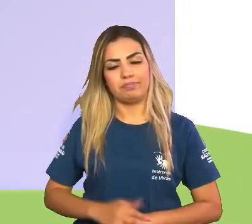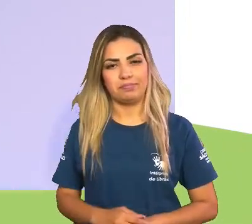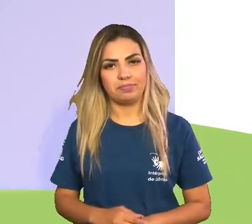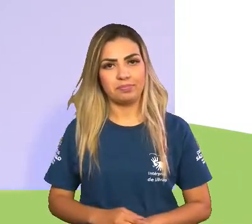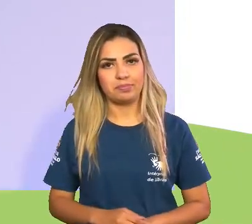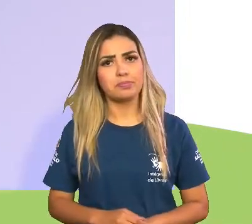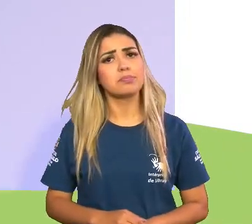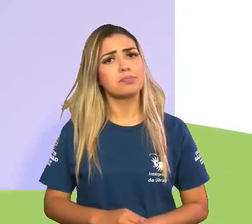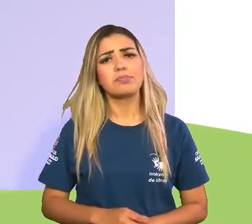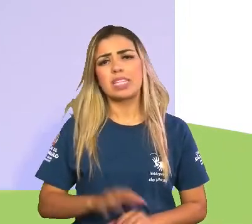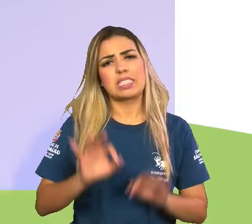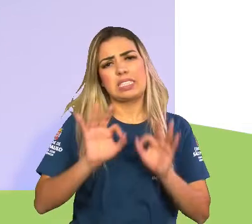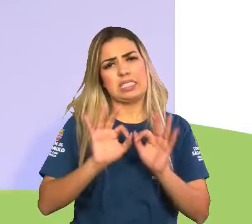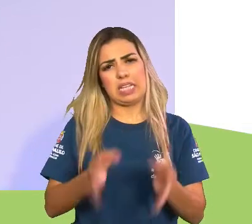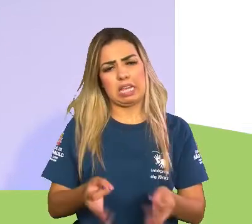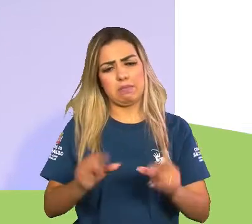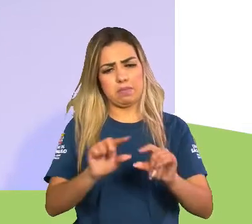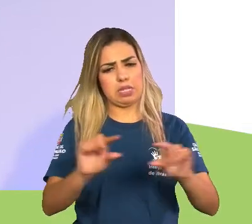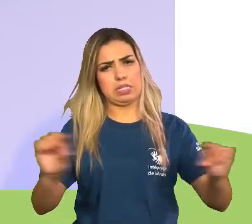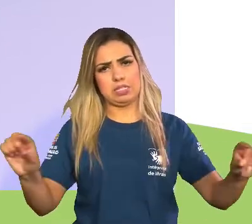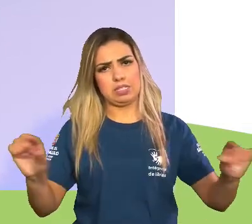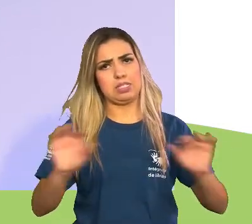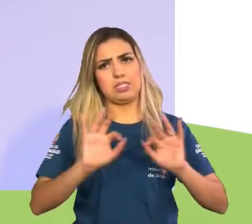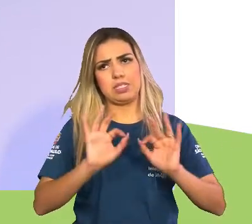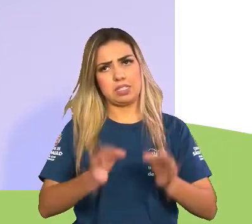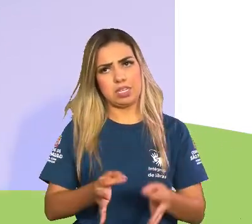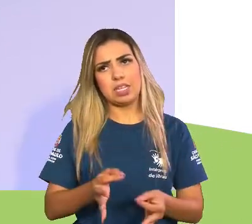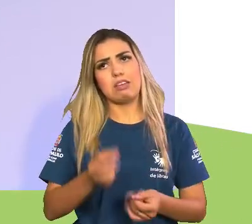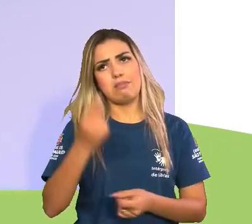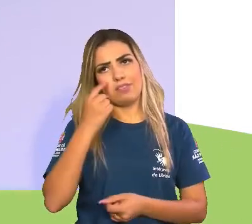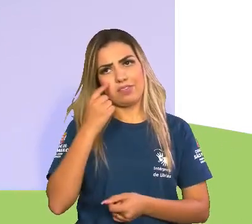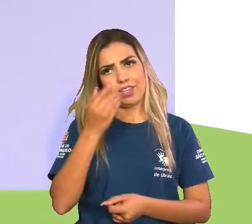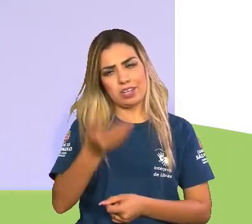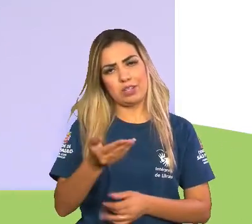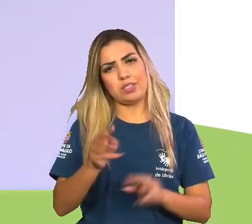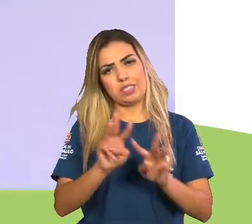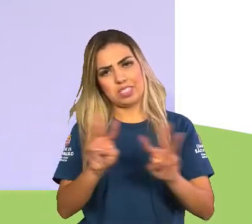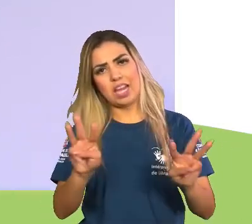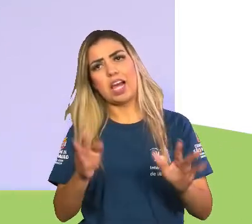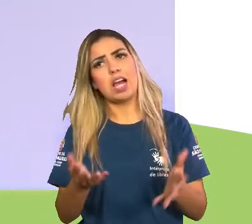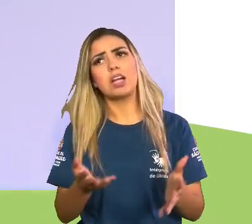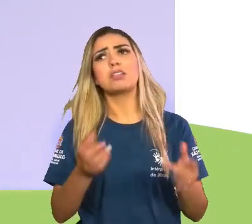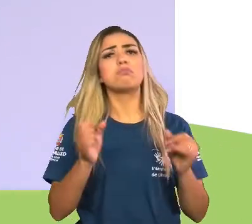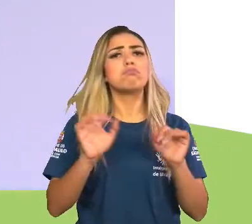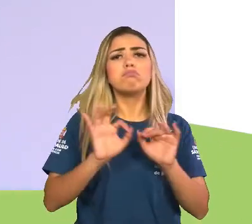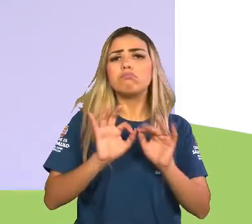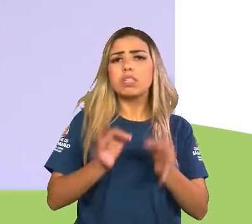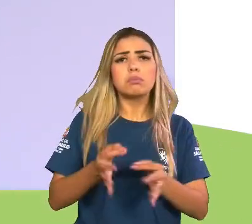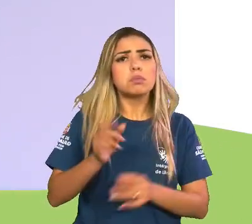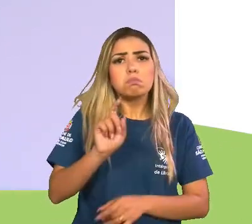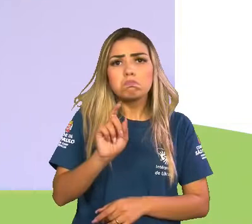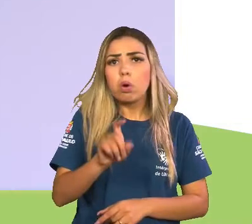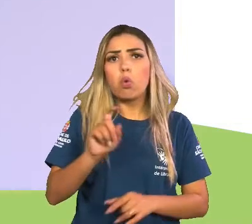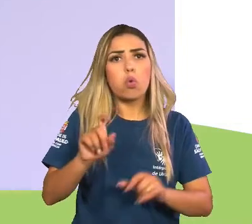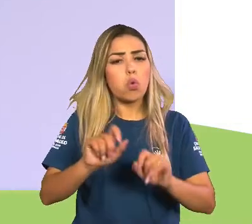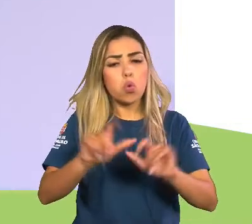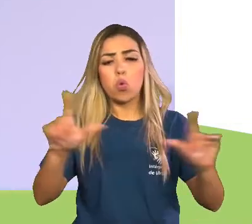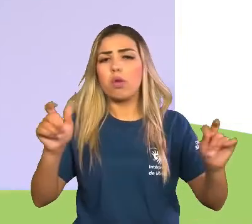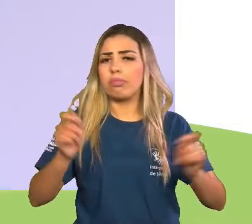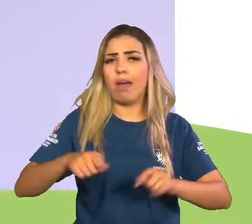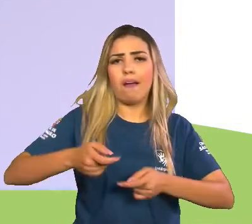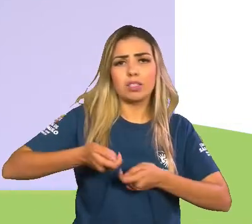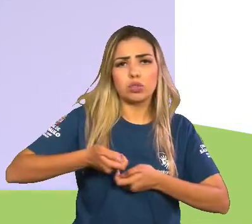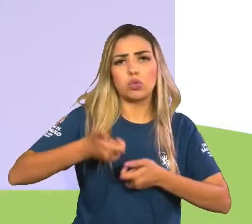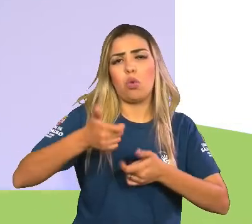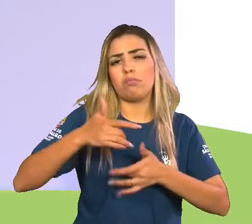natalparatodos.org.br. É muito simples, ó. Tem aqui também natalsolidario.com.br. É só vocês entrarem e fazerem a sua doação de